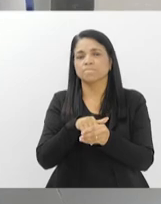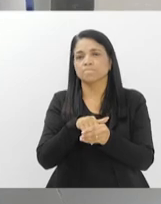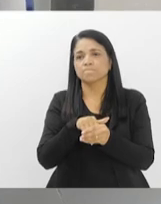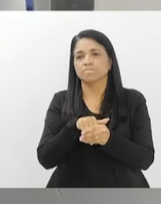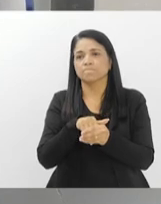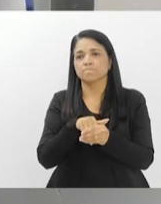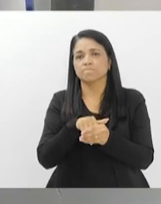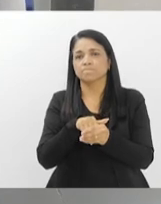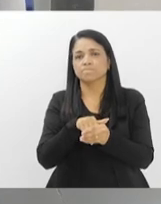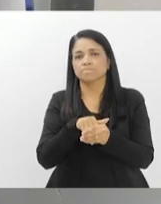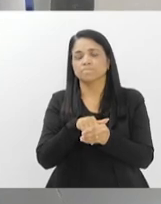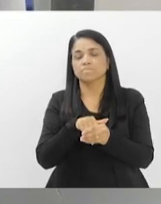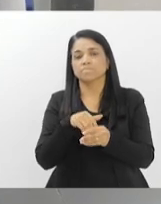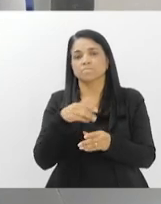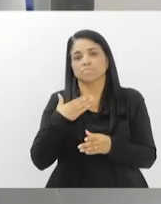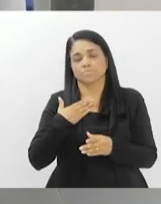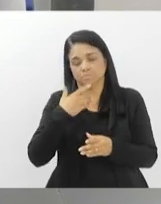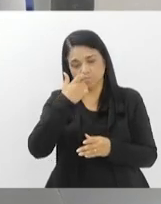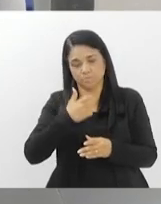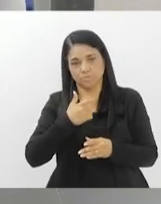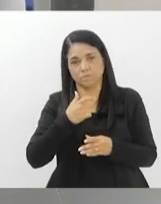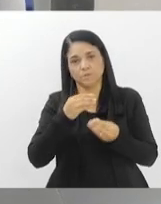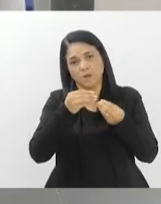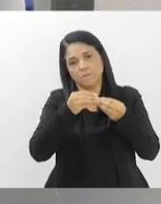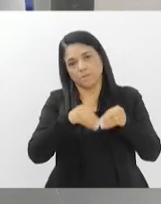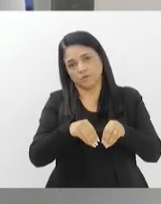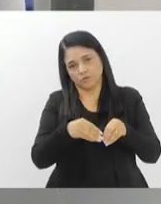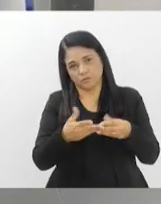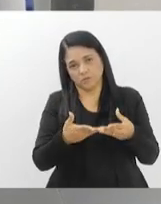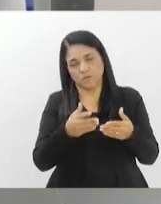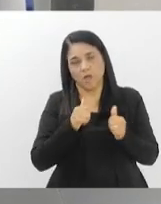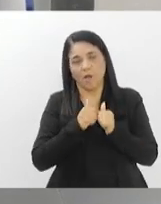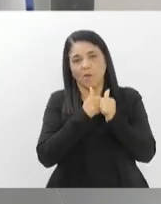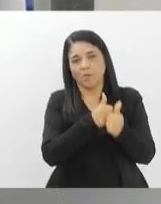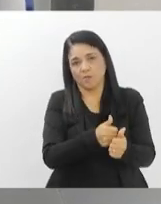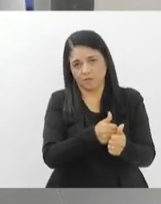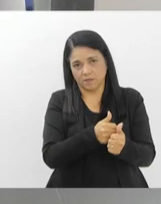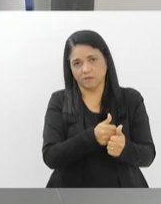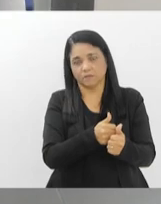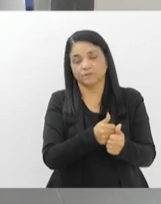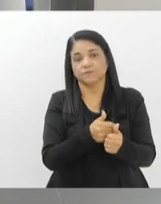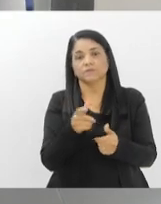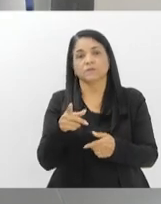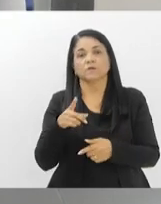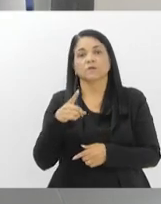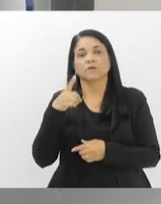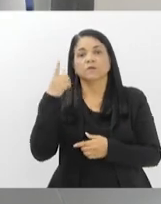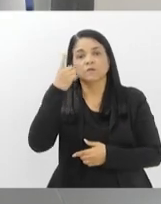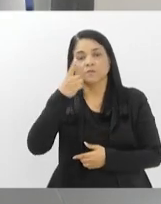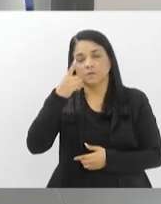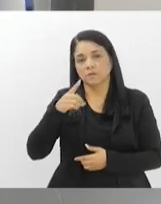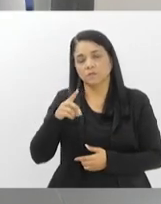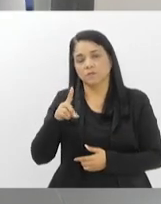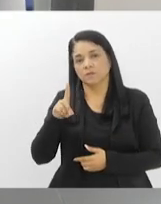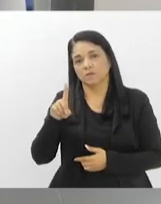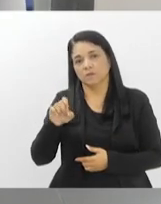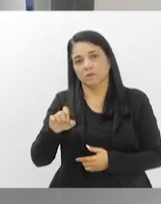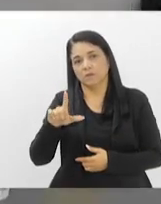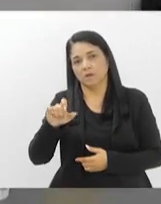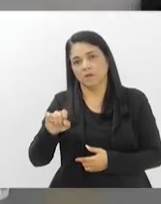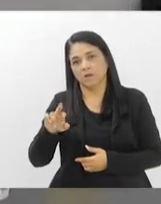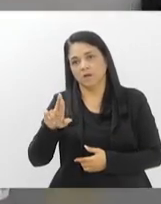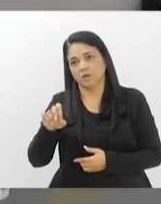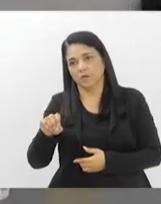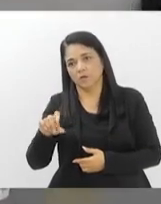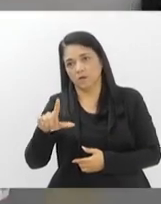Eu antecipo o meu voto pela prejudicabilidade também, acompanhando a divergência. Como vota deputado Delaroli? Eu voto